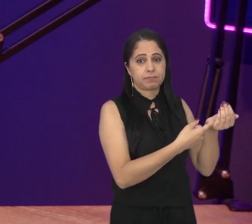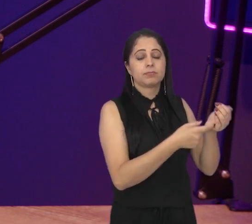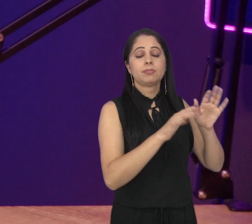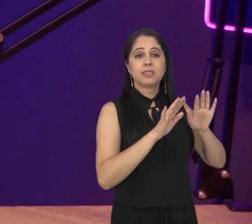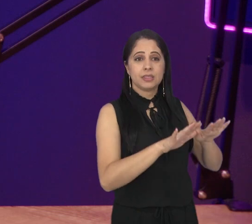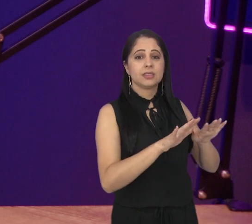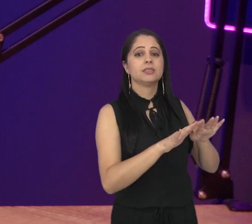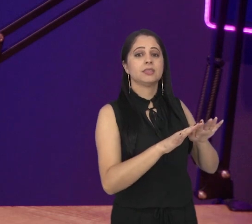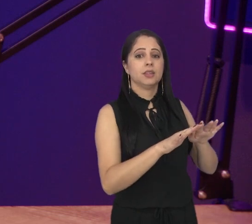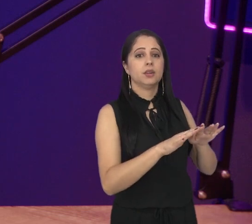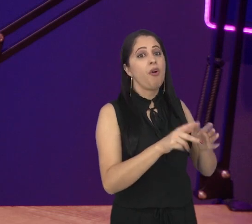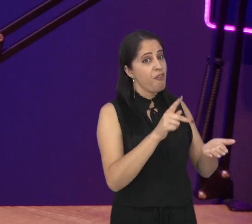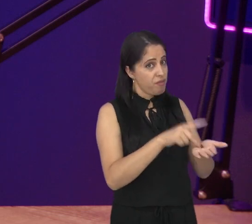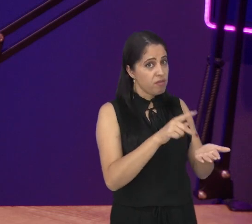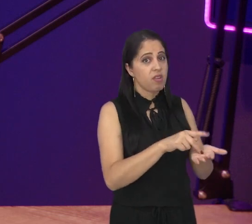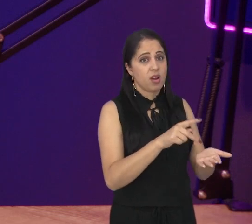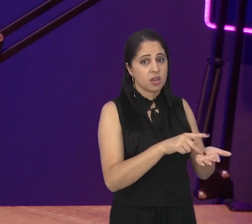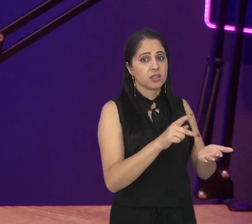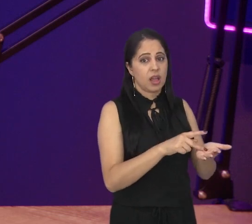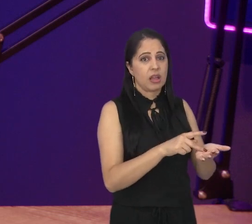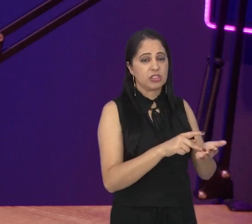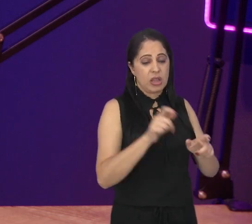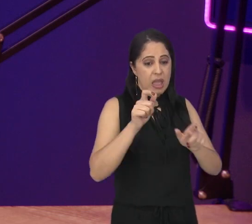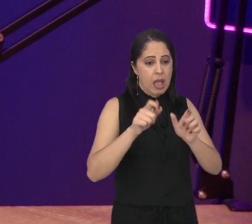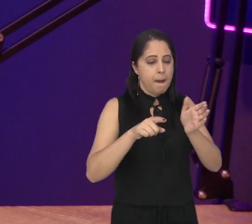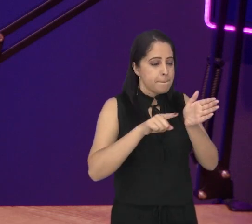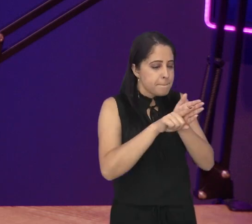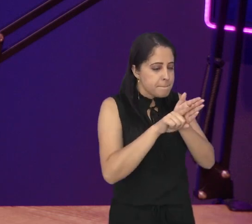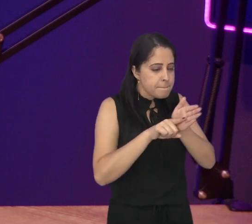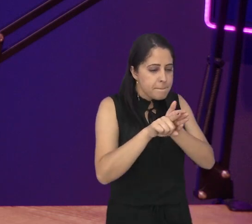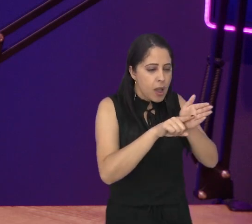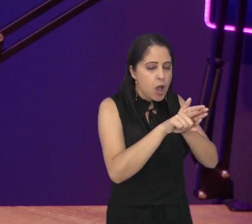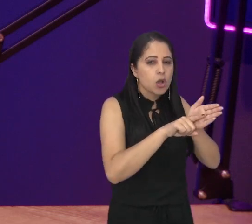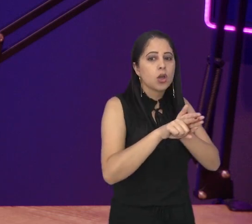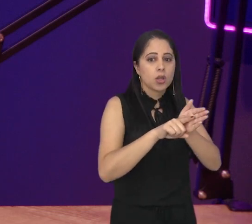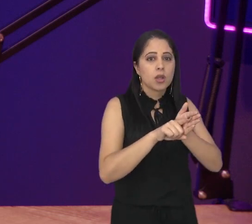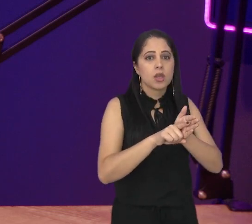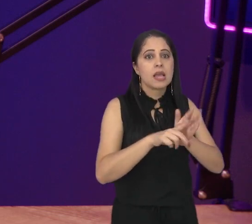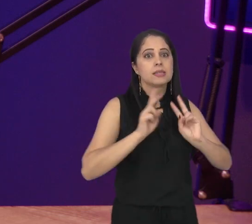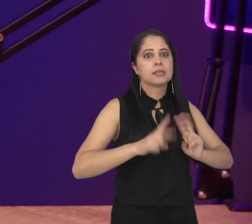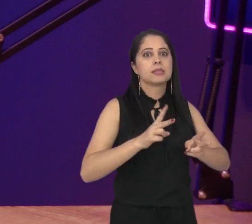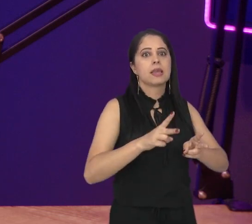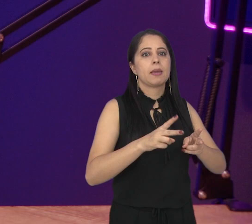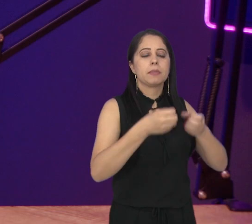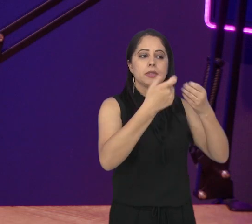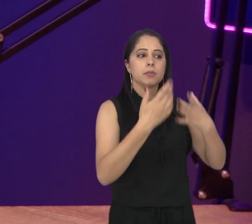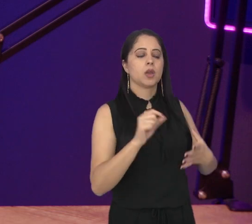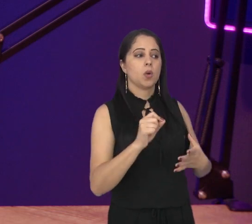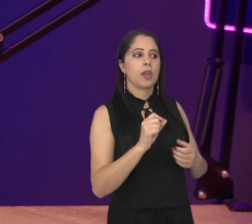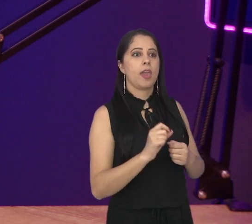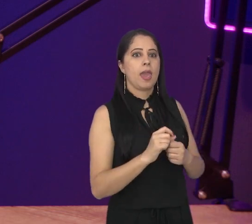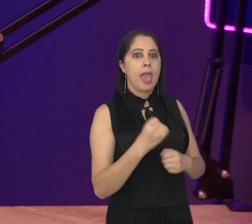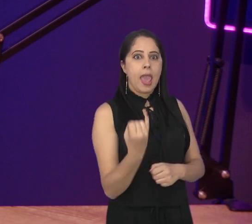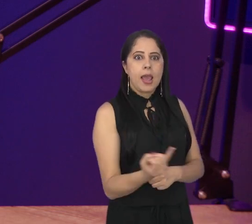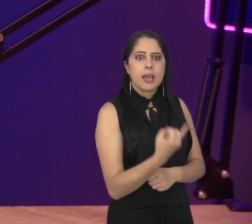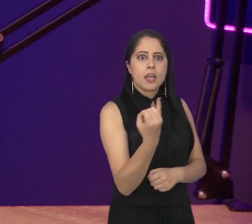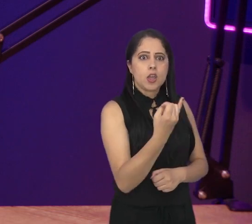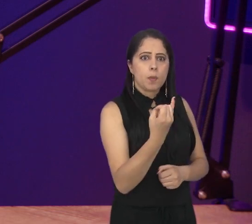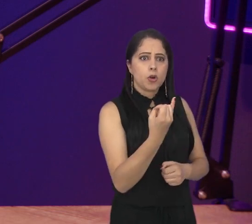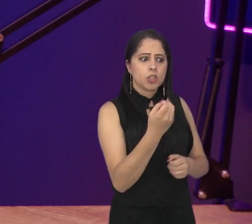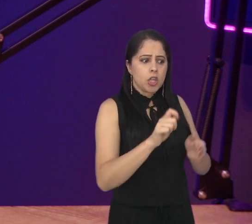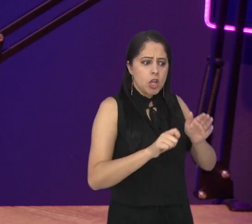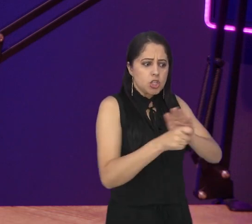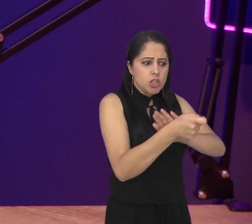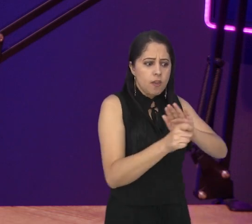geográfico para fazer isso. Então, realmente, estudiosos e cientistas políticos, né, falam muito sobre isso, da importância